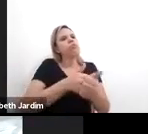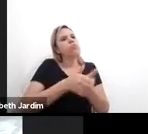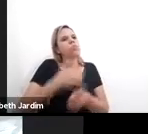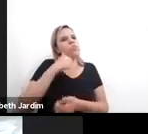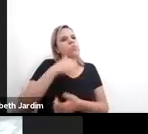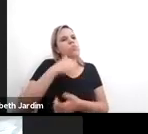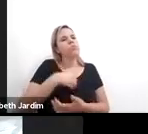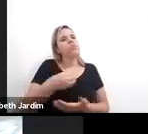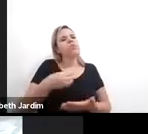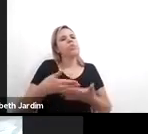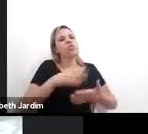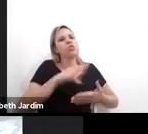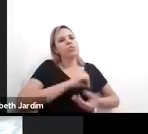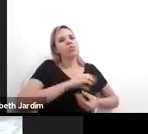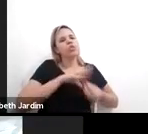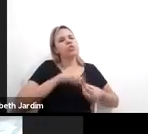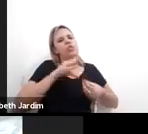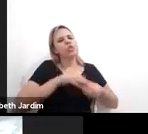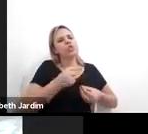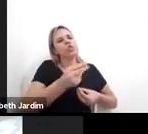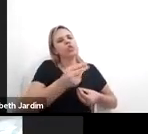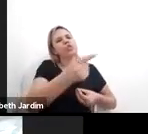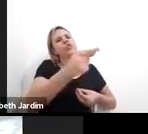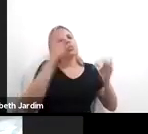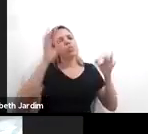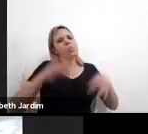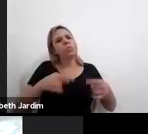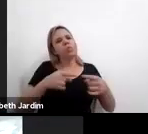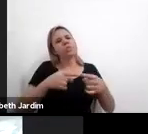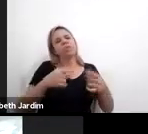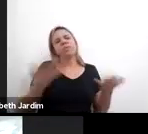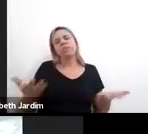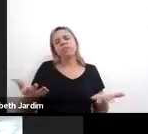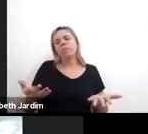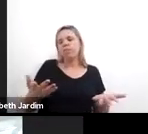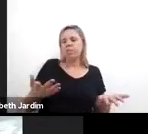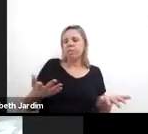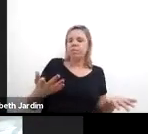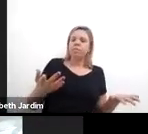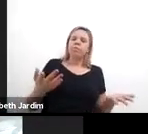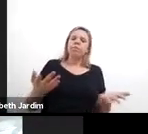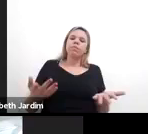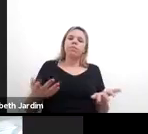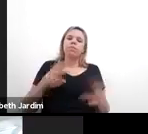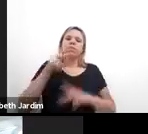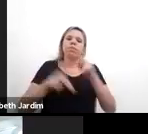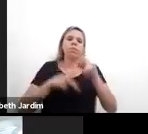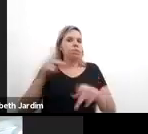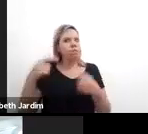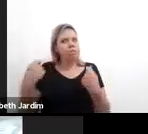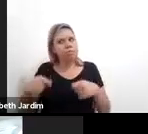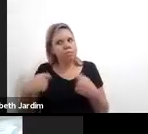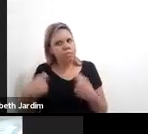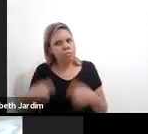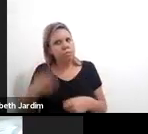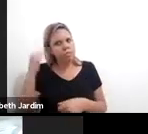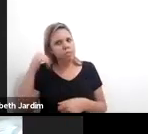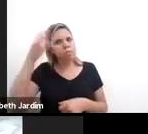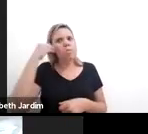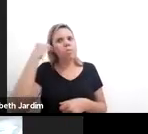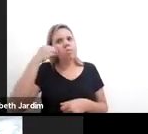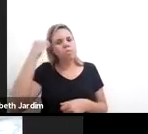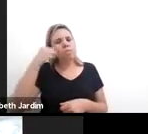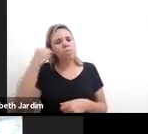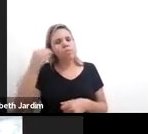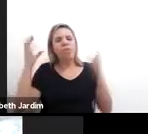há muito tempo e tudo deu certo. Então, assim, as pessoas precisam saber mais que a Fono está aqui